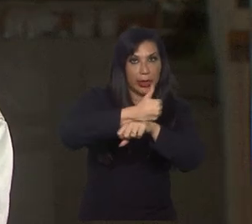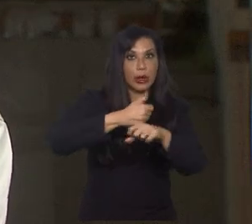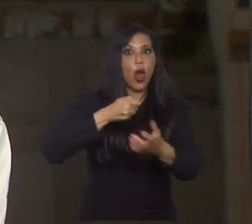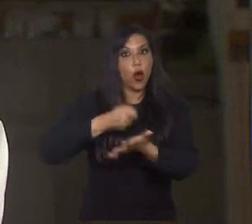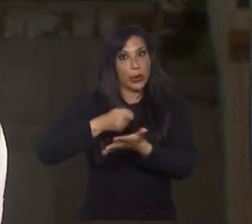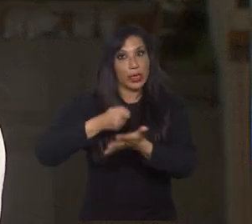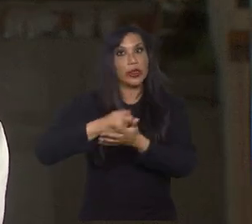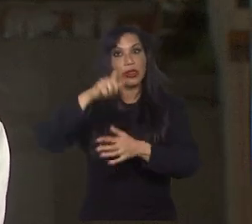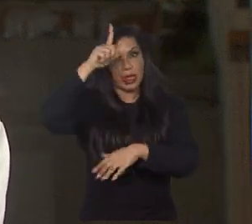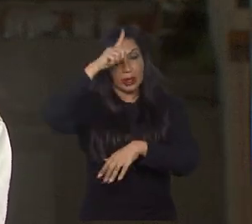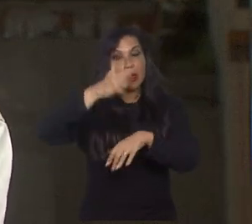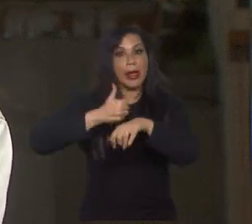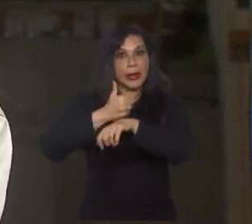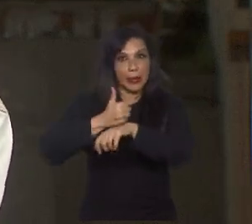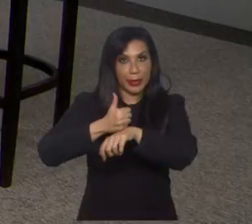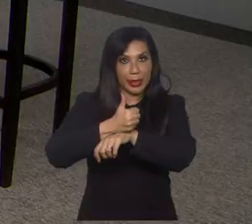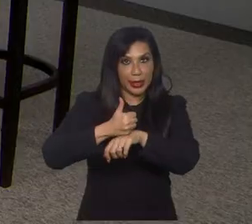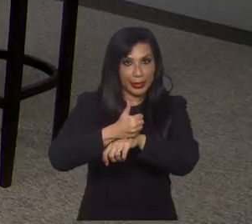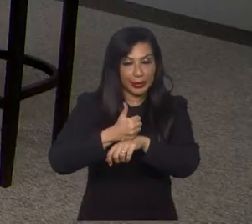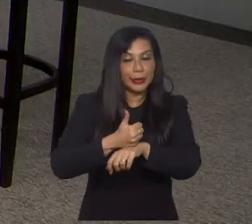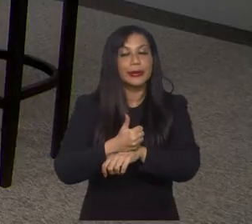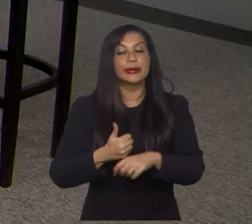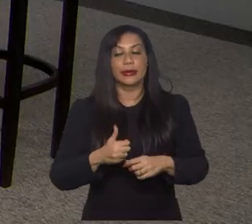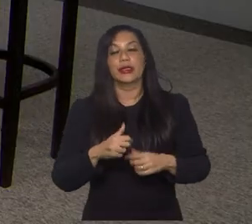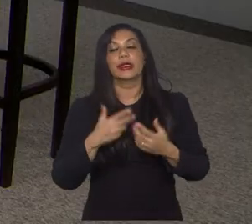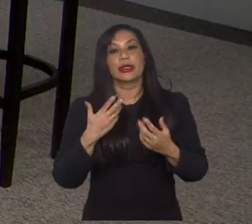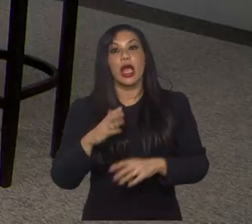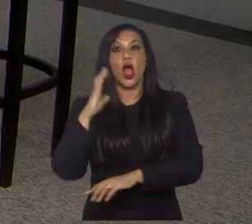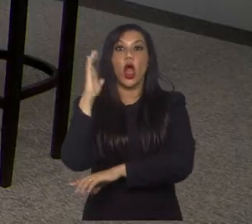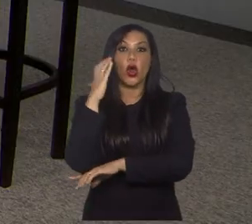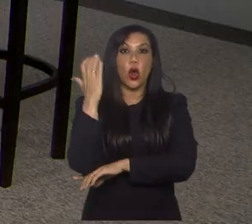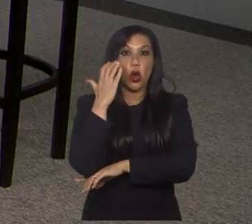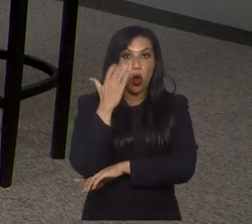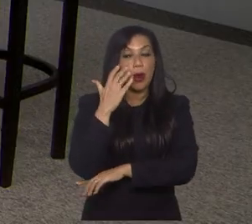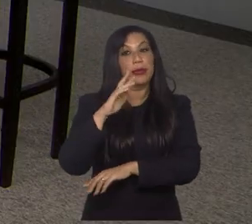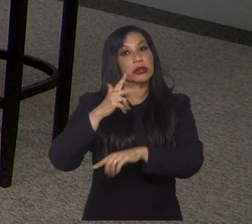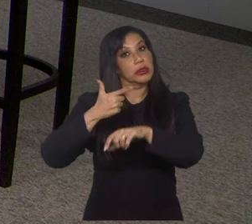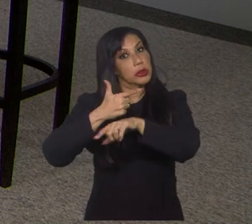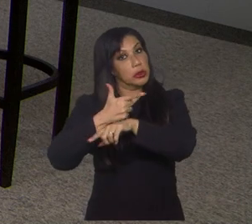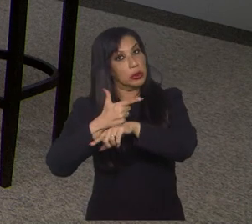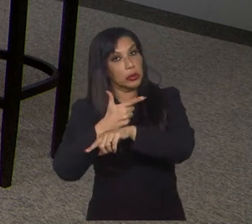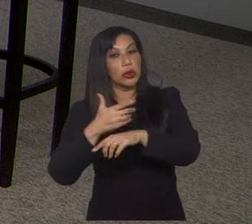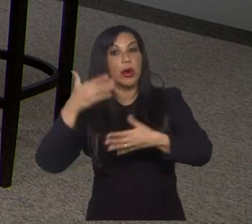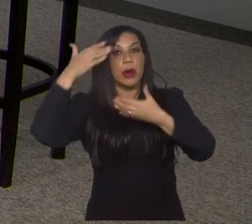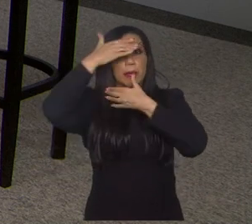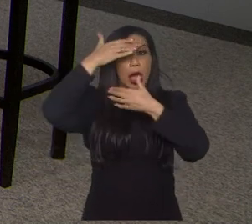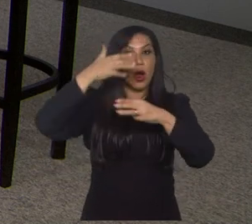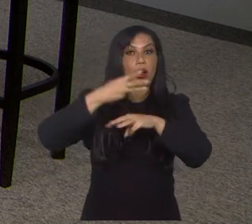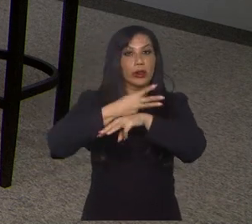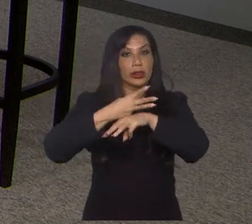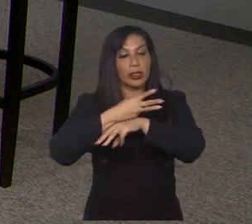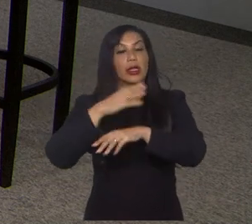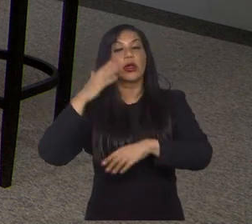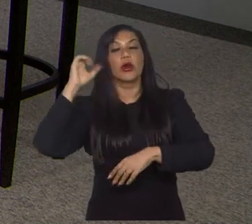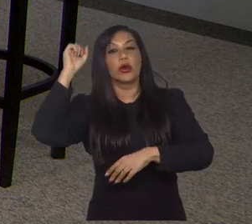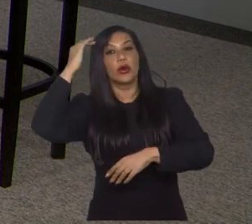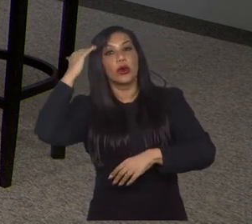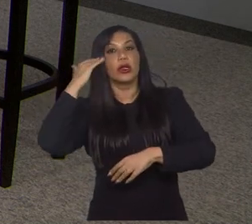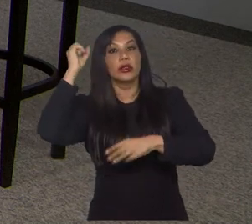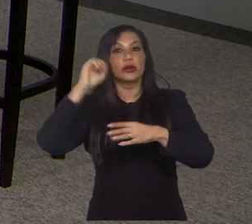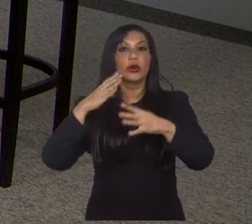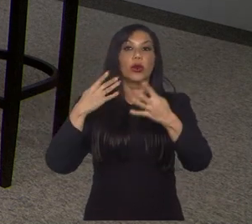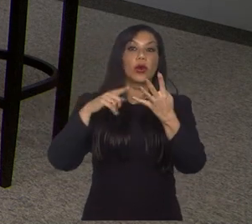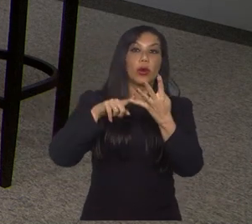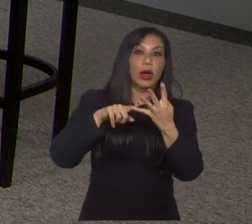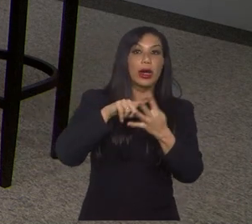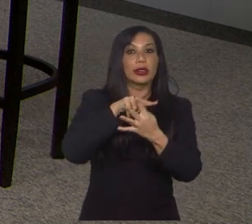obrigação da Alemanha classificar em primeiro. Se fizer diferente disso. Eu vejo uma Colômbia beliscando ali o segundo lugar, Marrocos e Coreia do Sul em quarto. Mas esse terceiro, esse